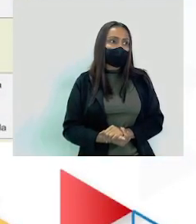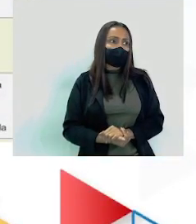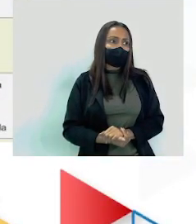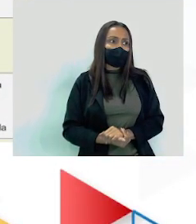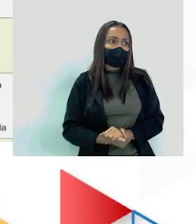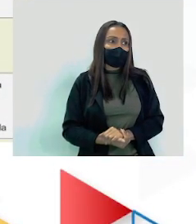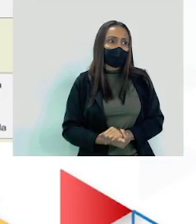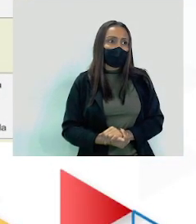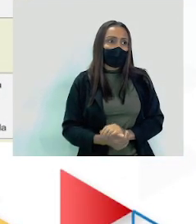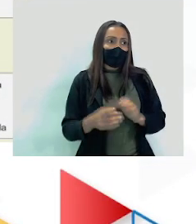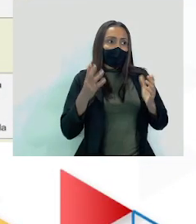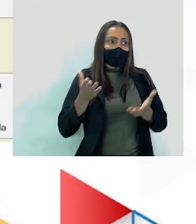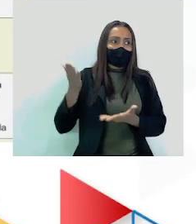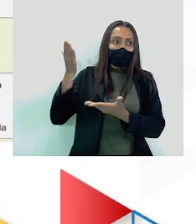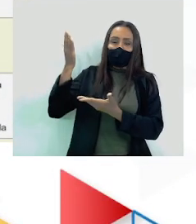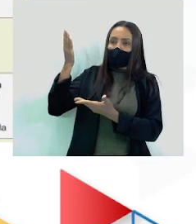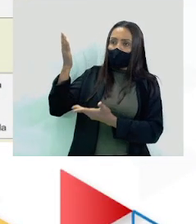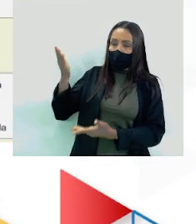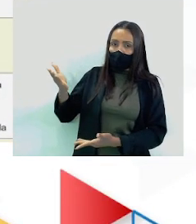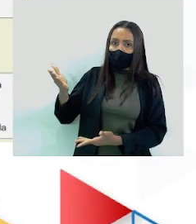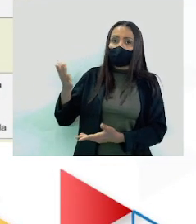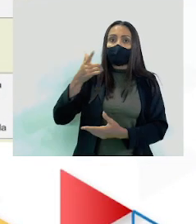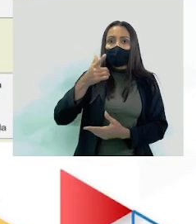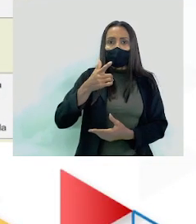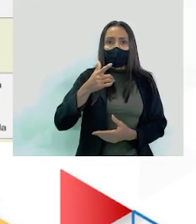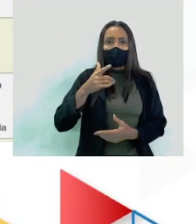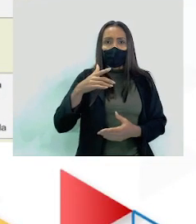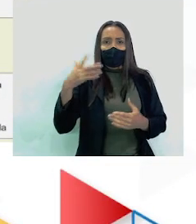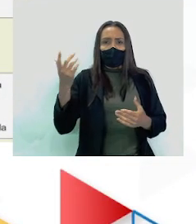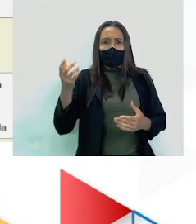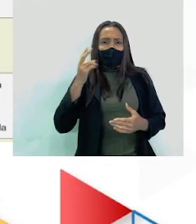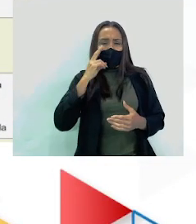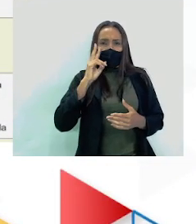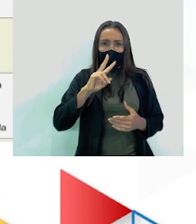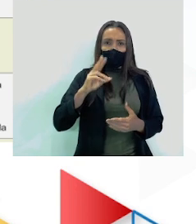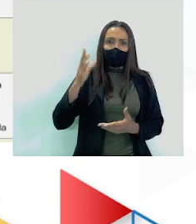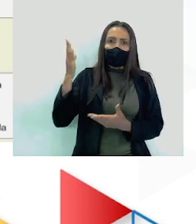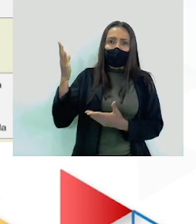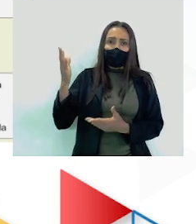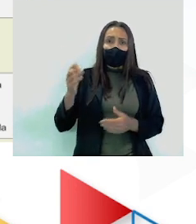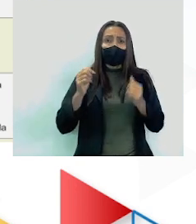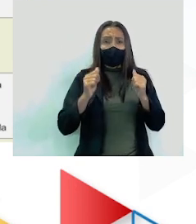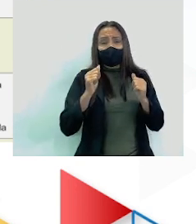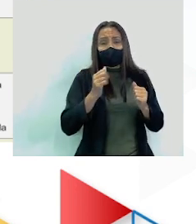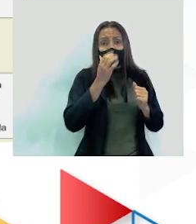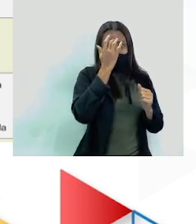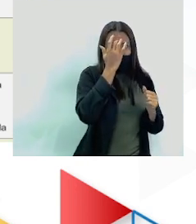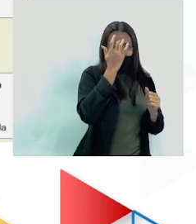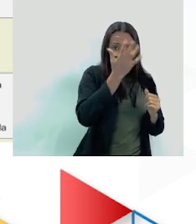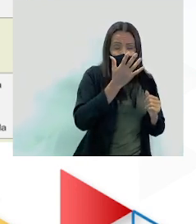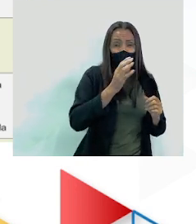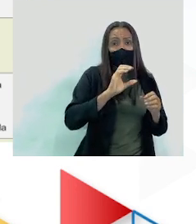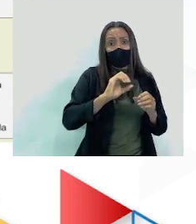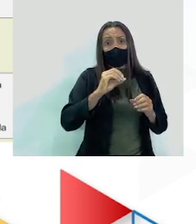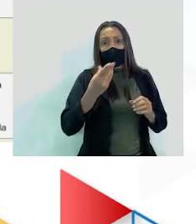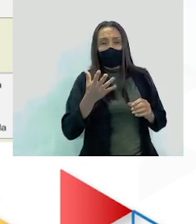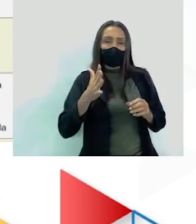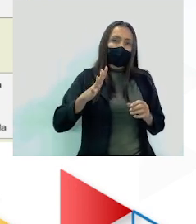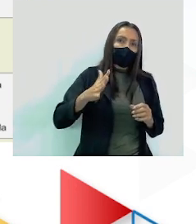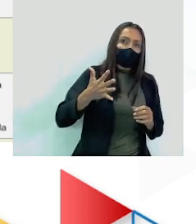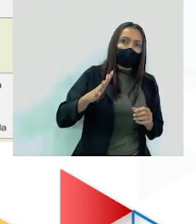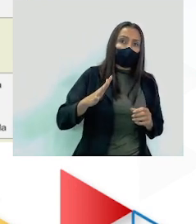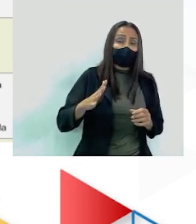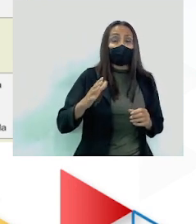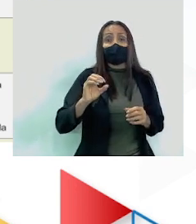especificidade, eu botei aí só para vocês terem uma ideia, mas não dá nem para enxergar direito, mas aqui ela pode ser fácil, ela pode ser moderada, ela pode